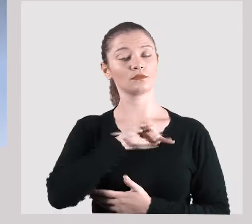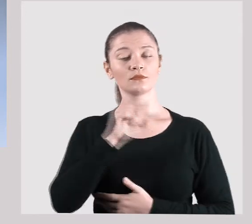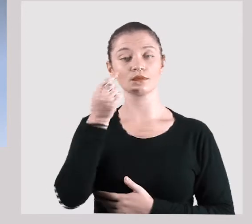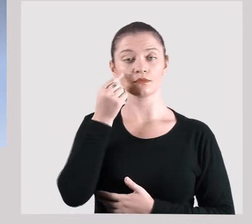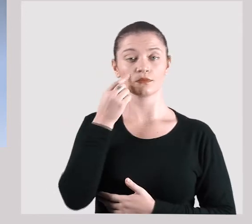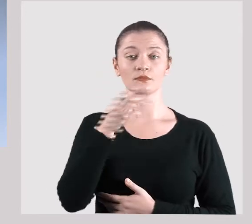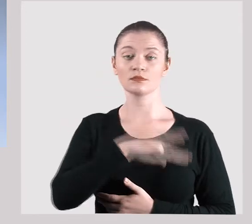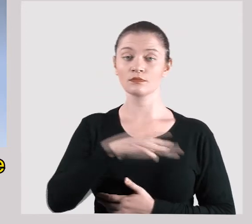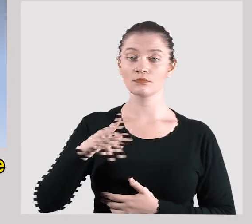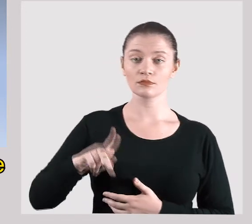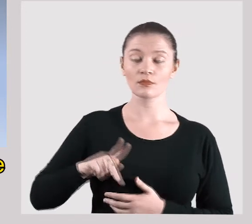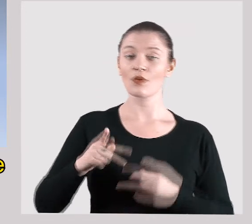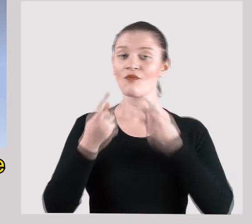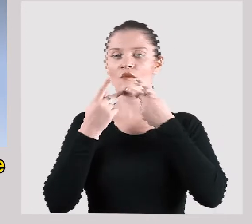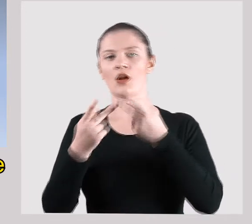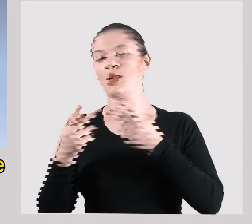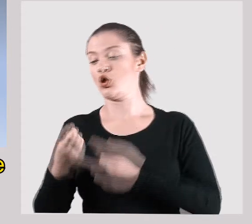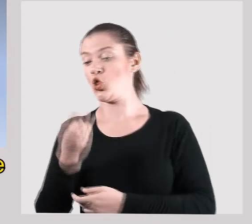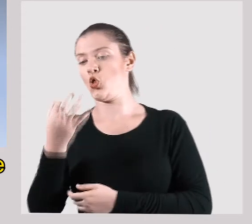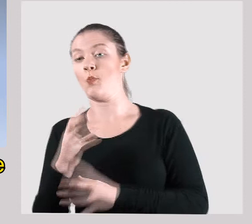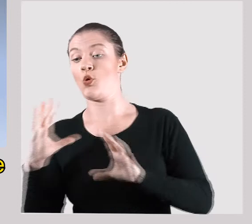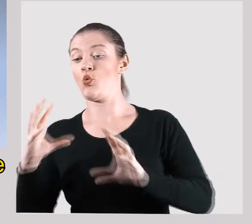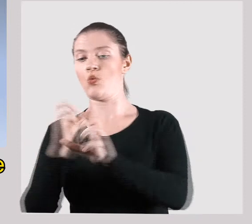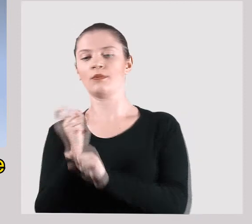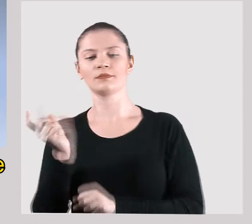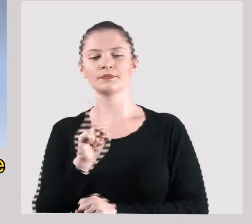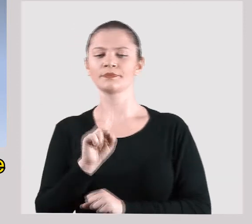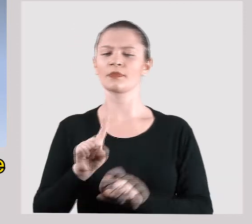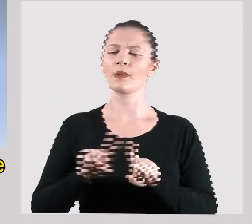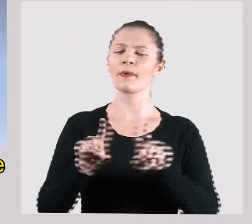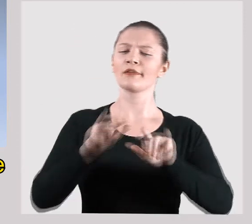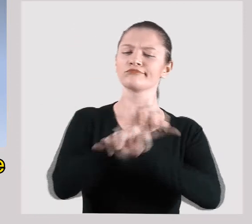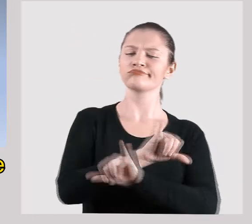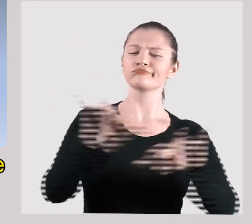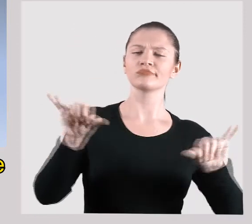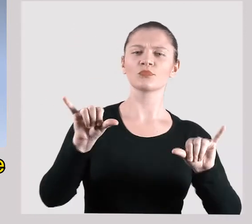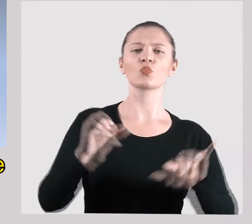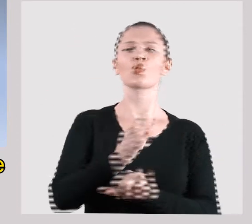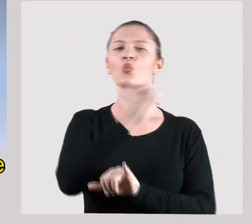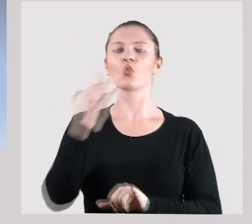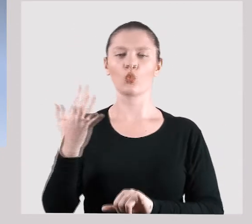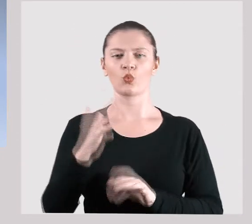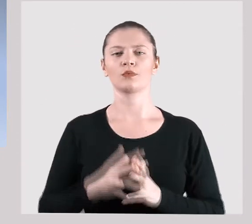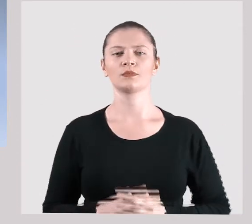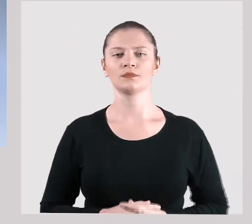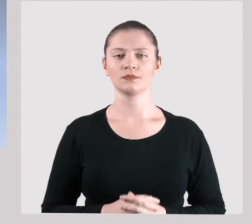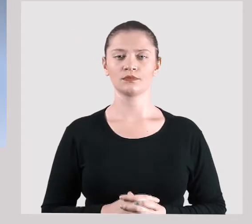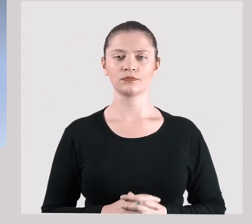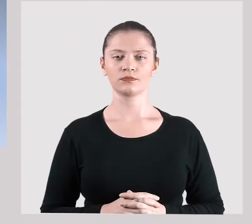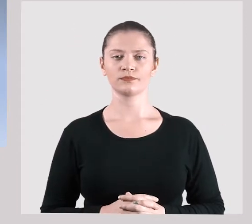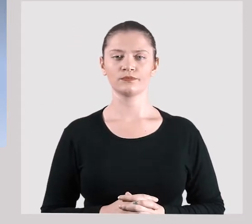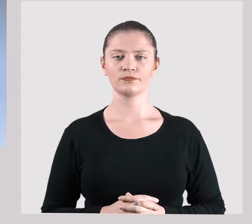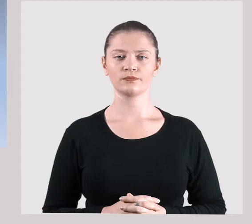da Saúde não comenta os números, mas informa, né, aqui o número de procedimentos ambulatoriais. A curva,